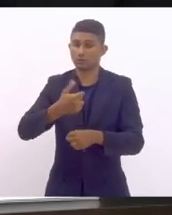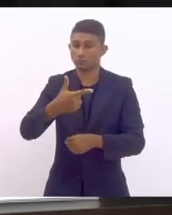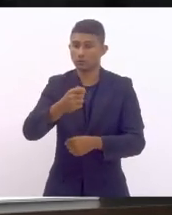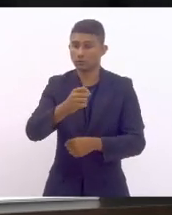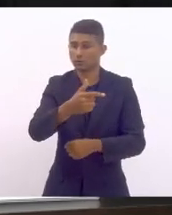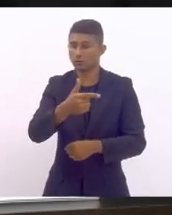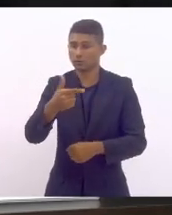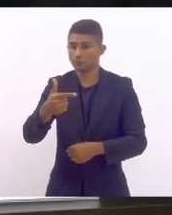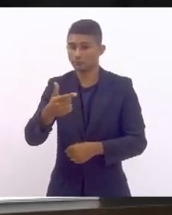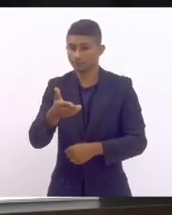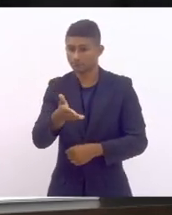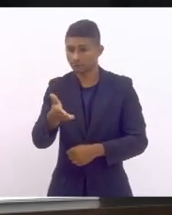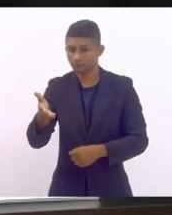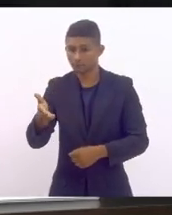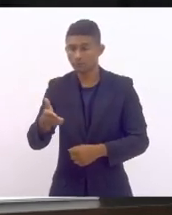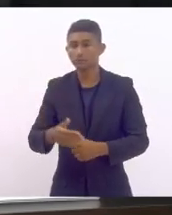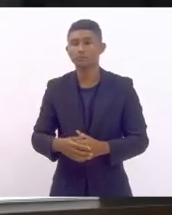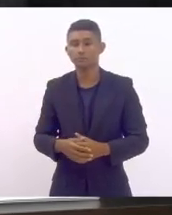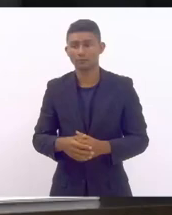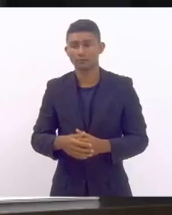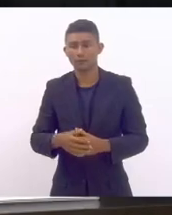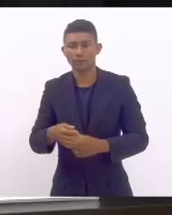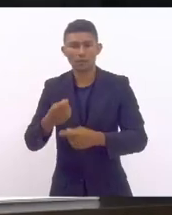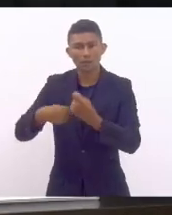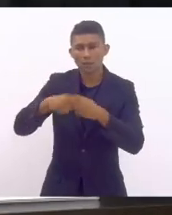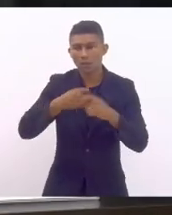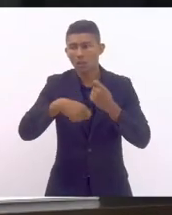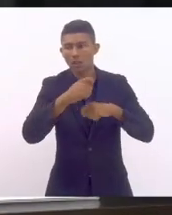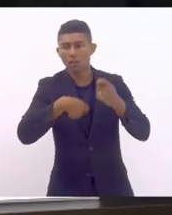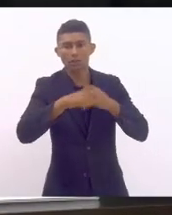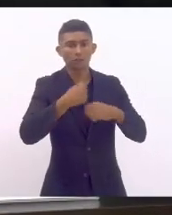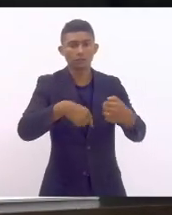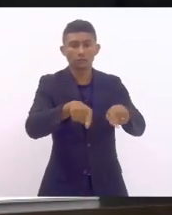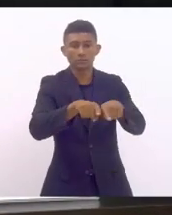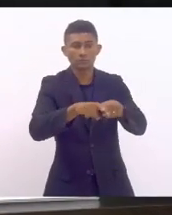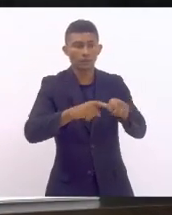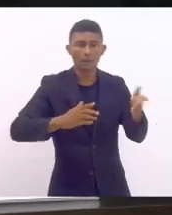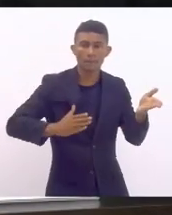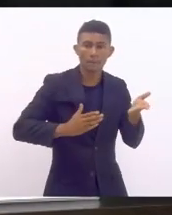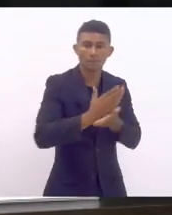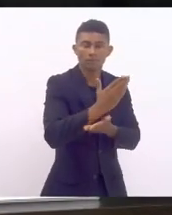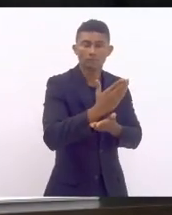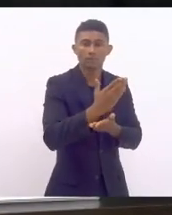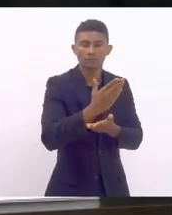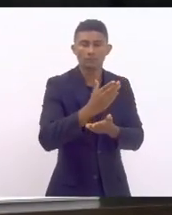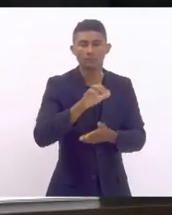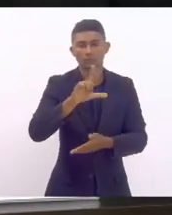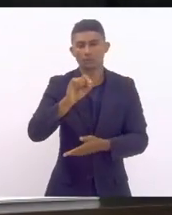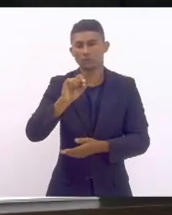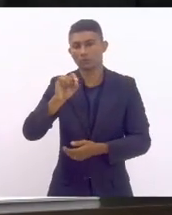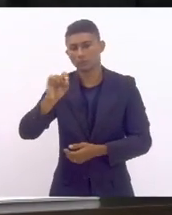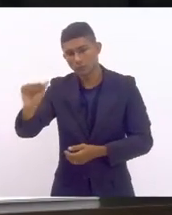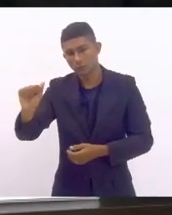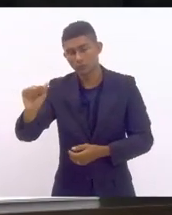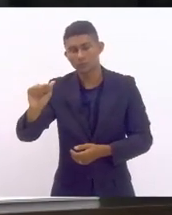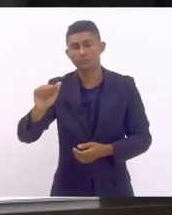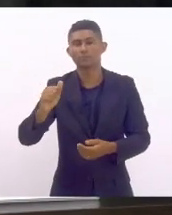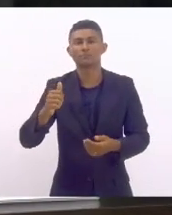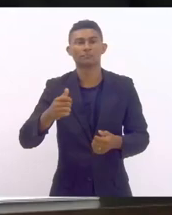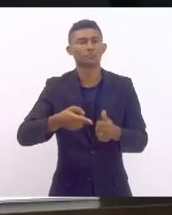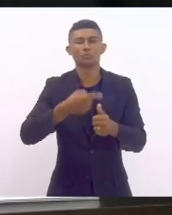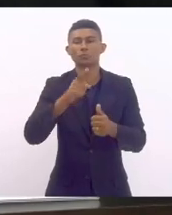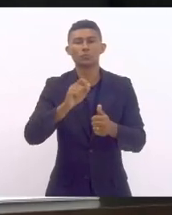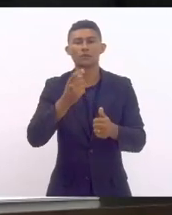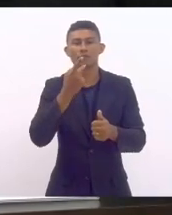intempestivamente O que foi negociado O que foi aprovado dentro do congresso na lua no primeiro momento